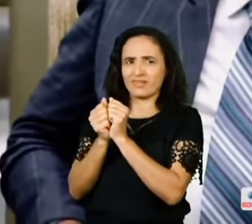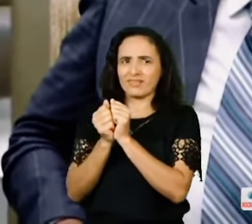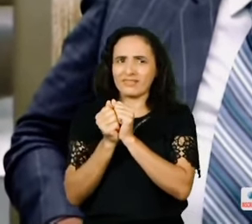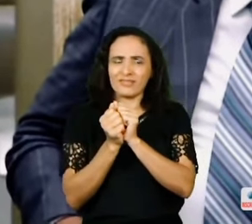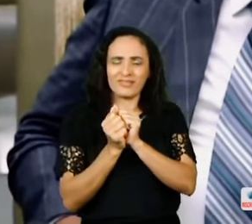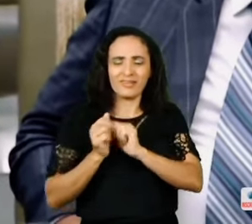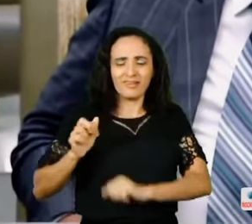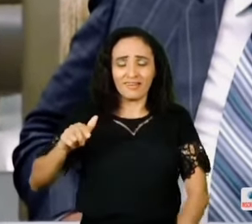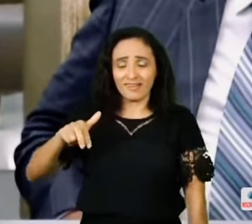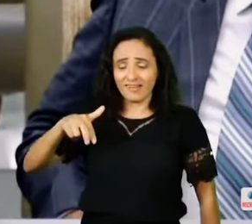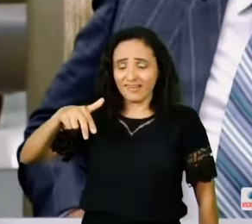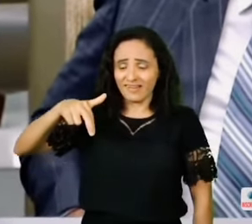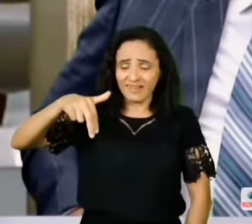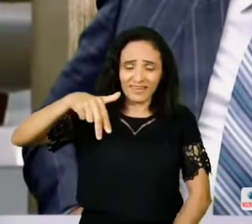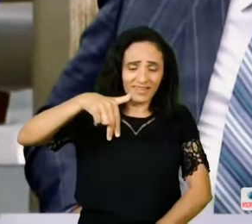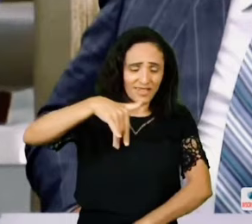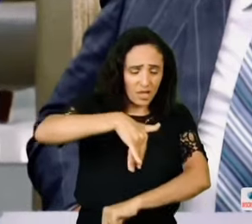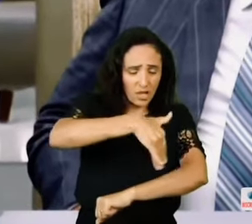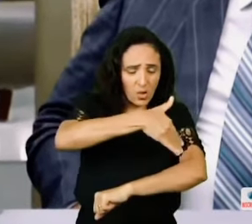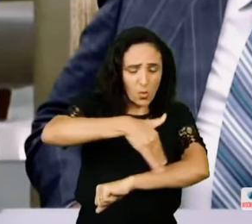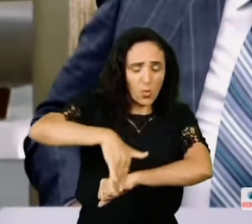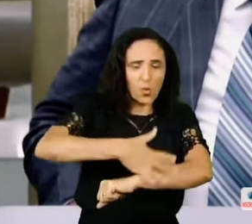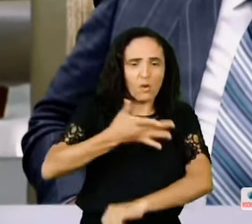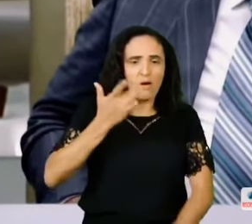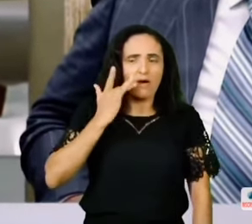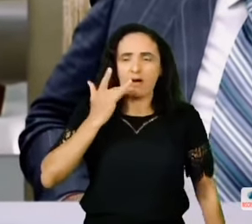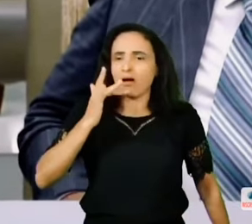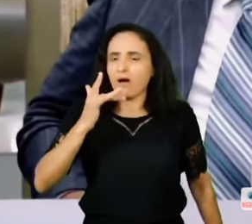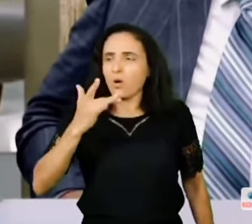Andar nas ruas de ouro,